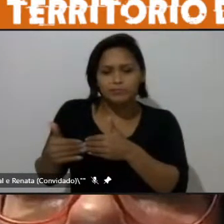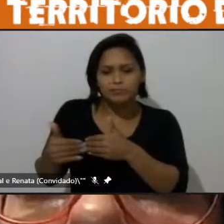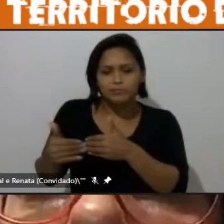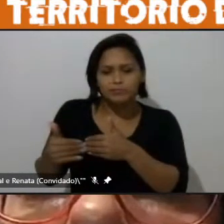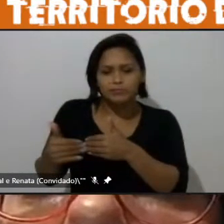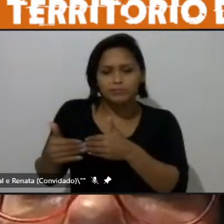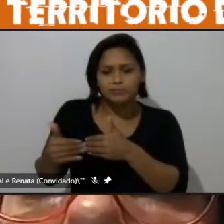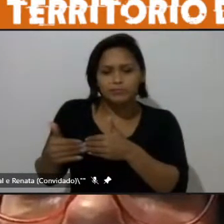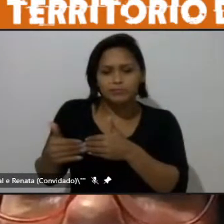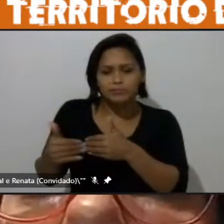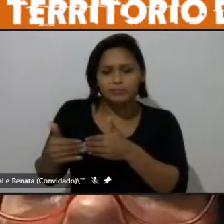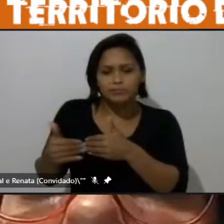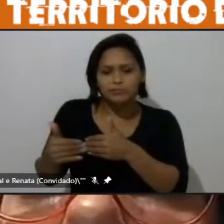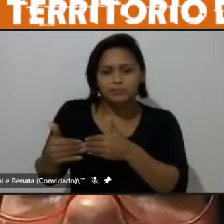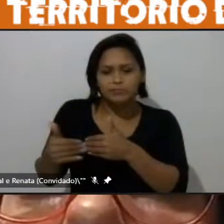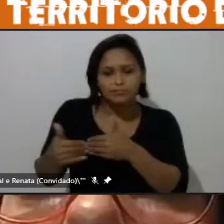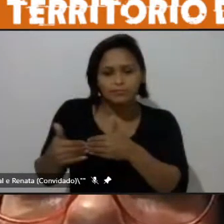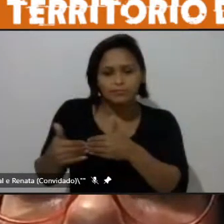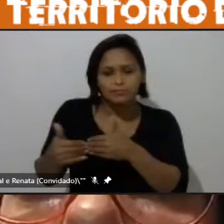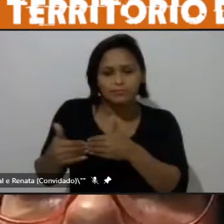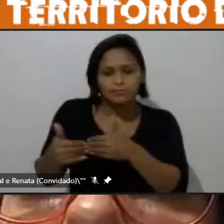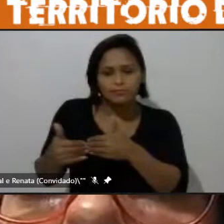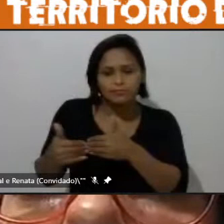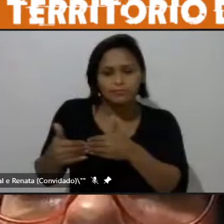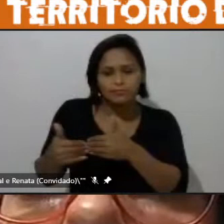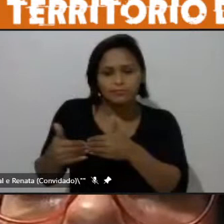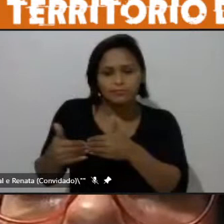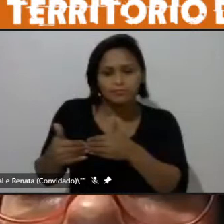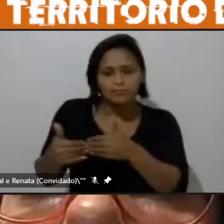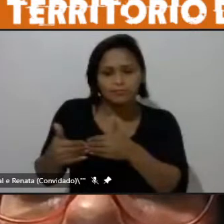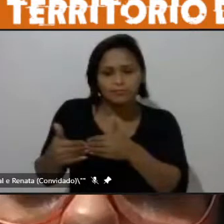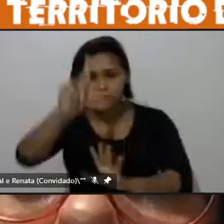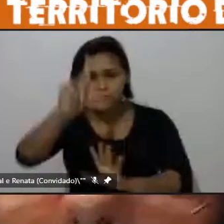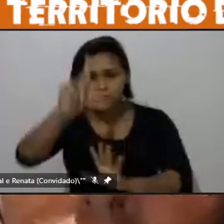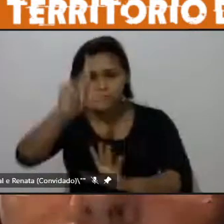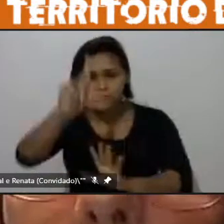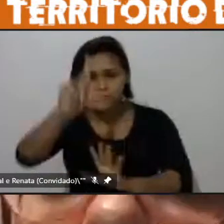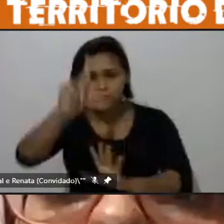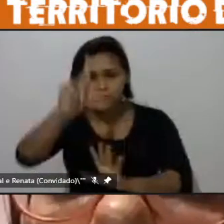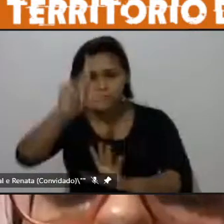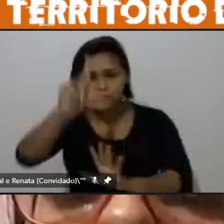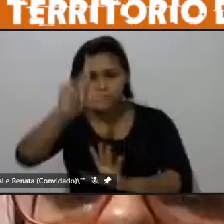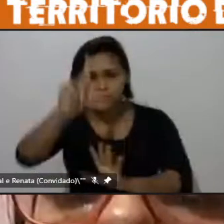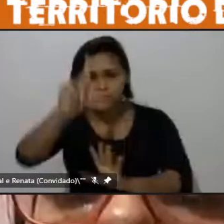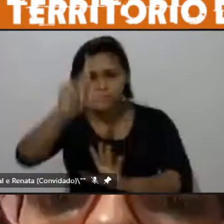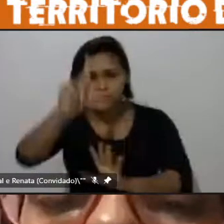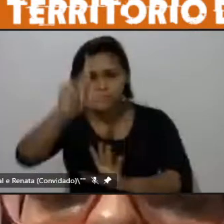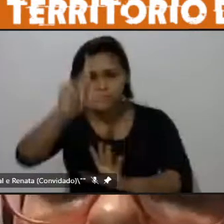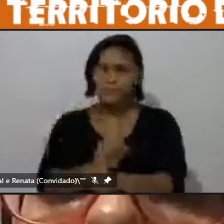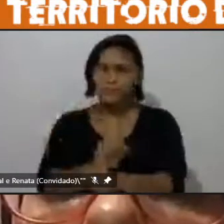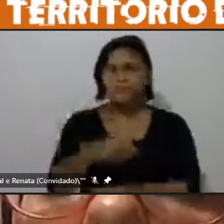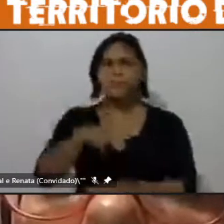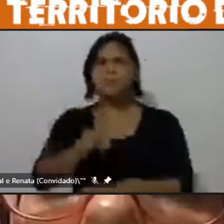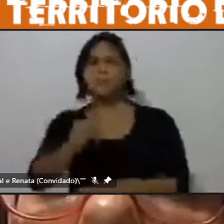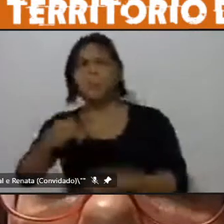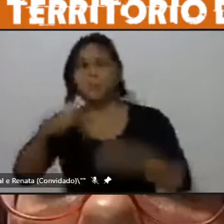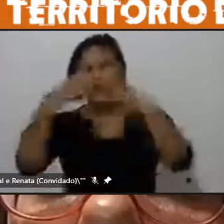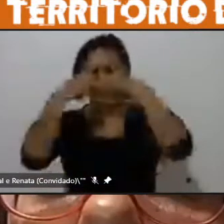acaba se desmanchando e mudando. Novas perspectivas, avanço neoliberal,